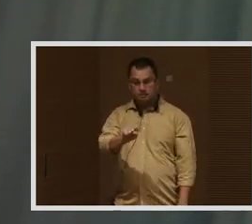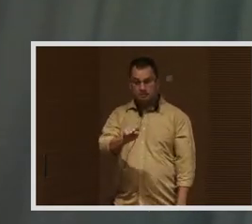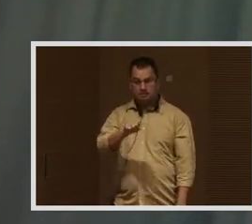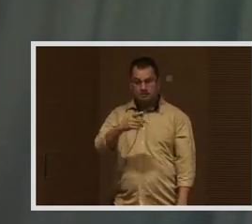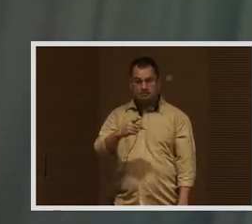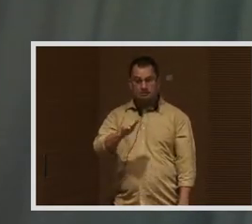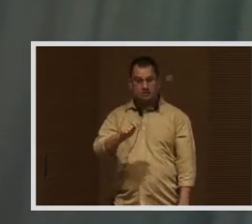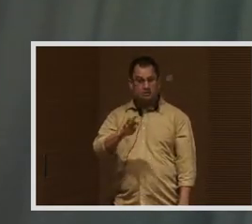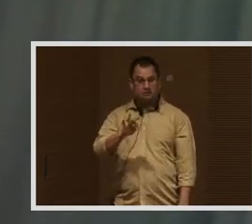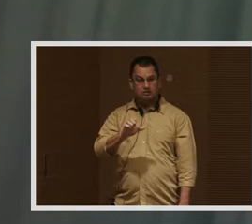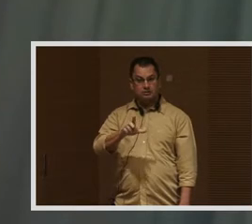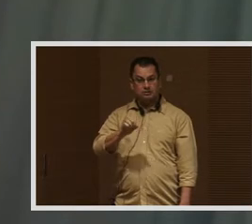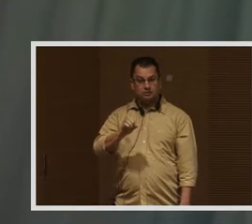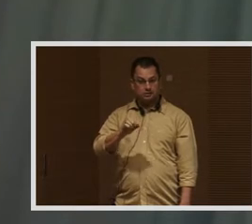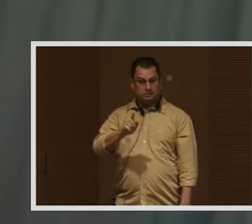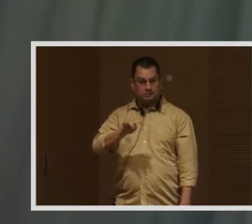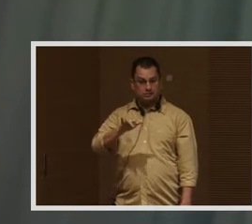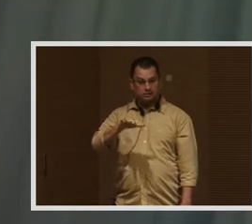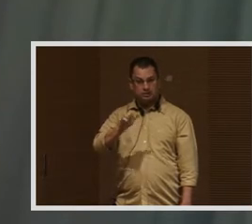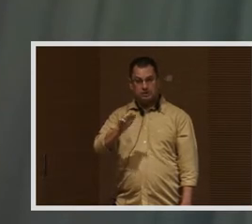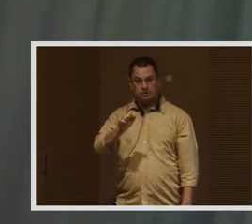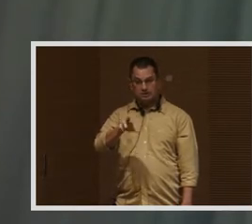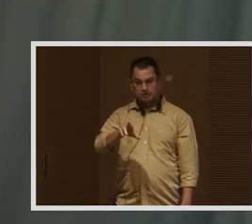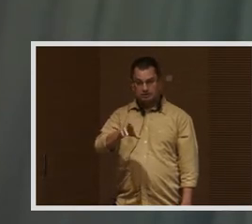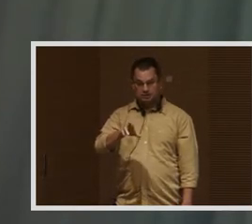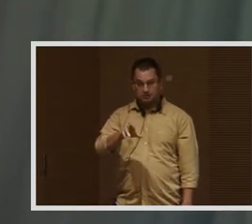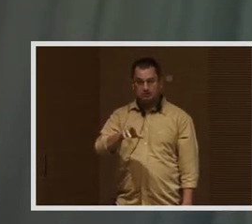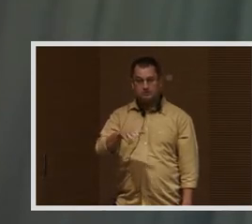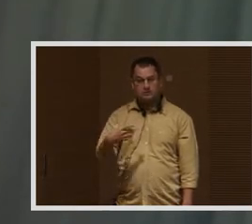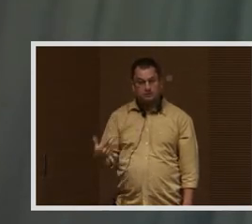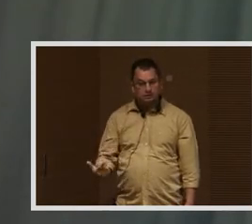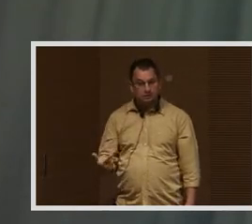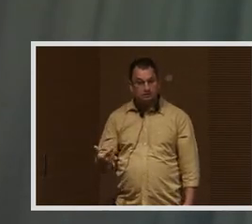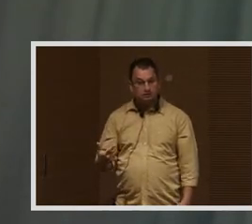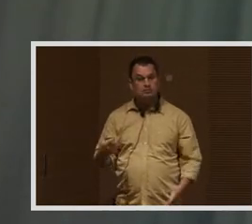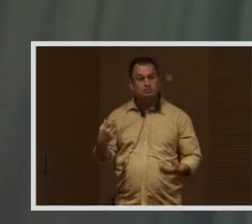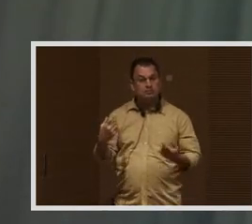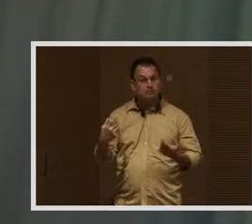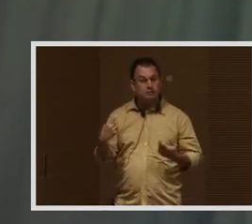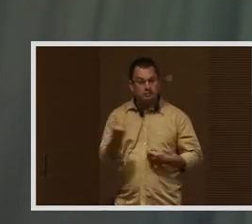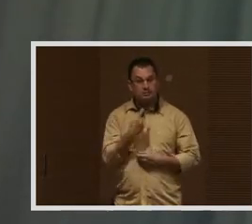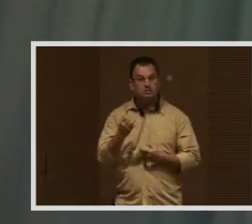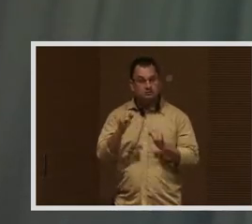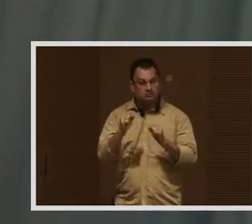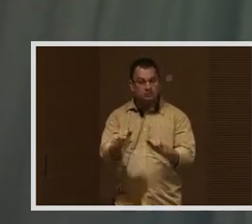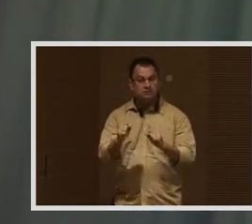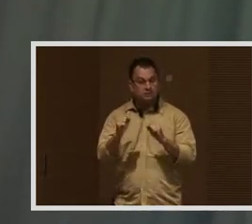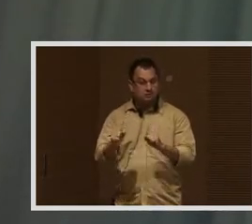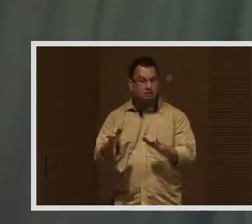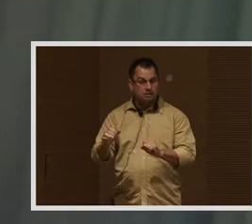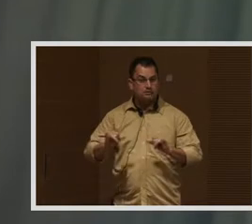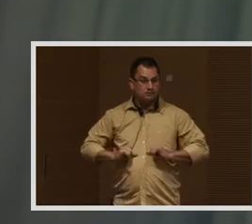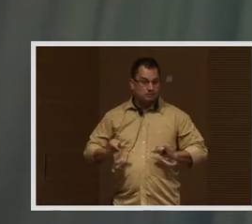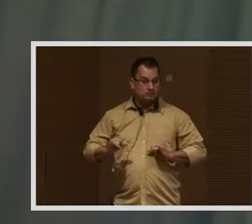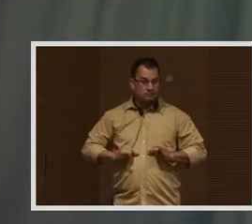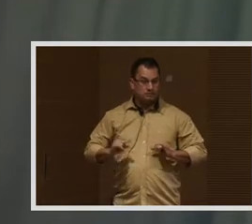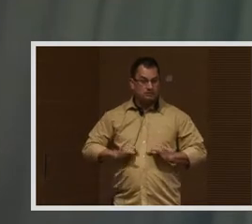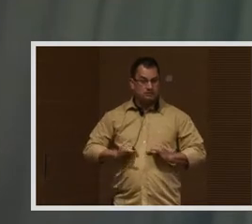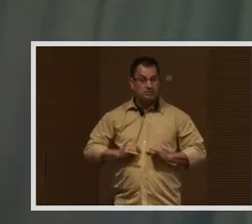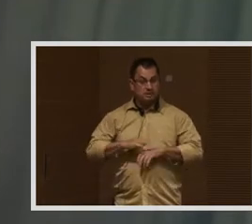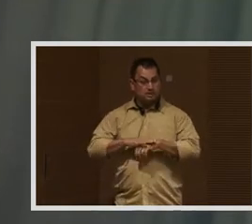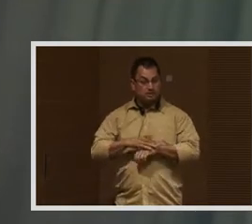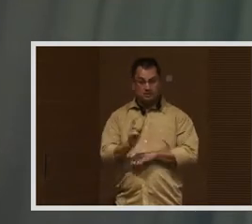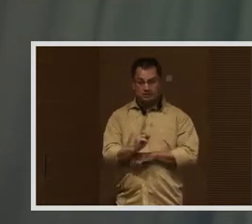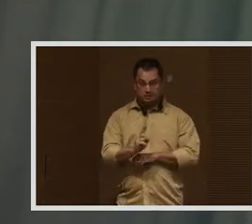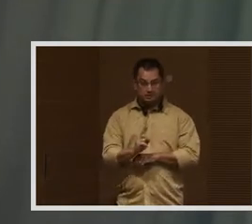do isolamento e produz sentidos coletivos. Com isso, podemos sofrer sem adoecer.